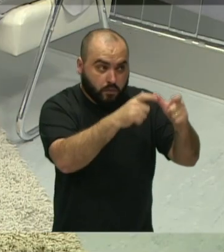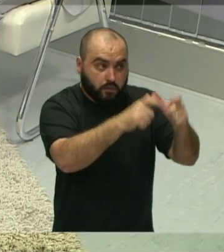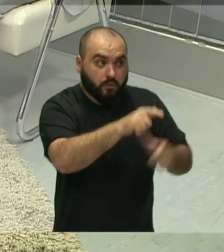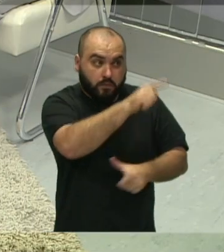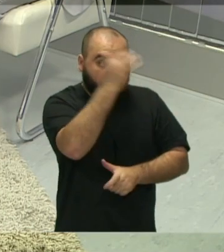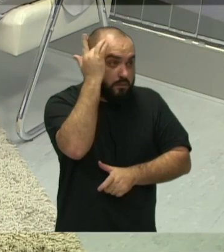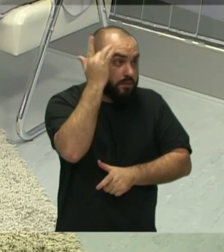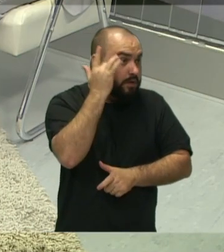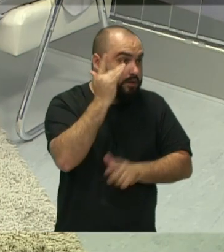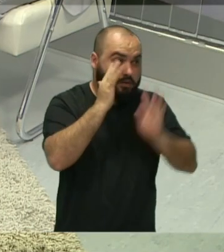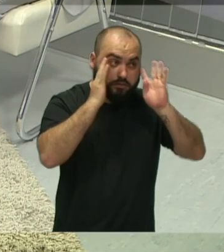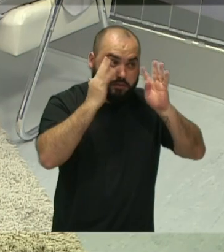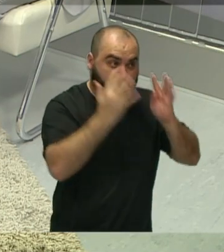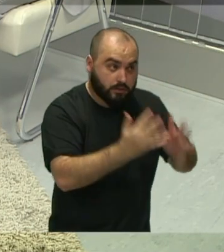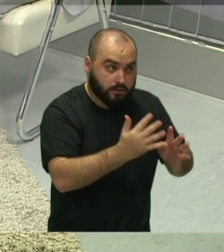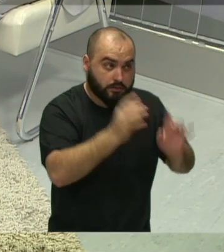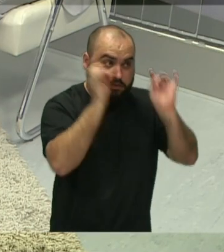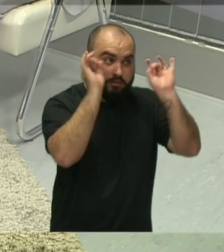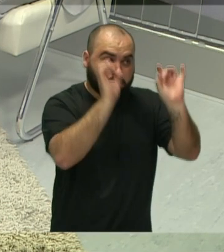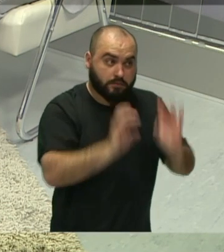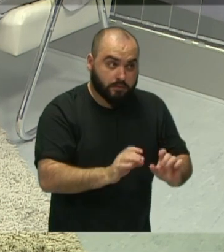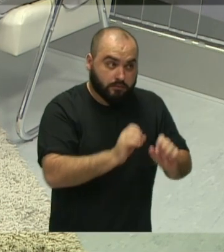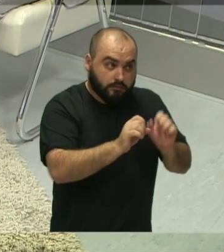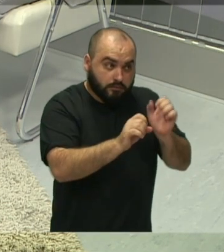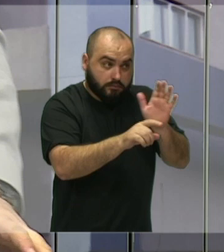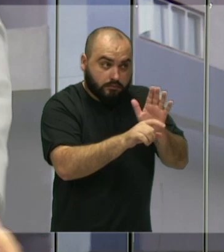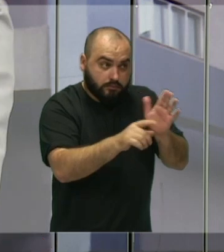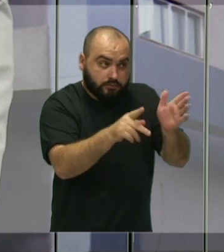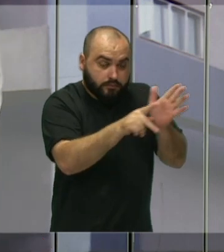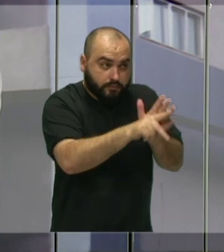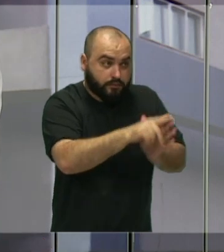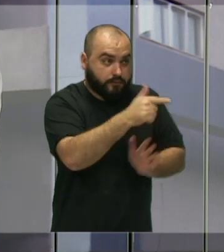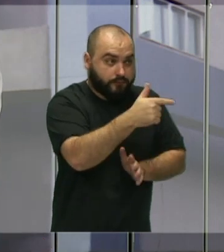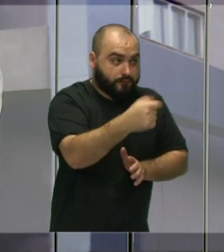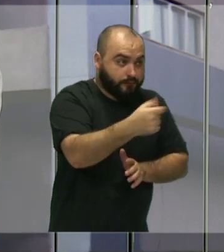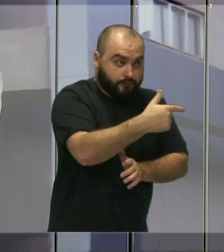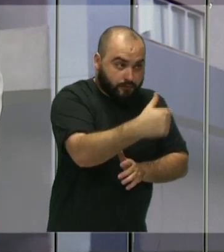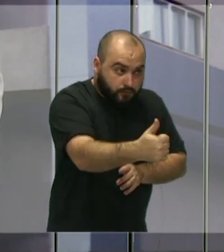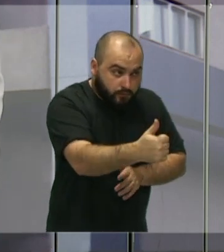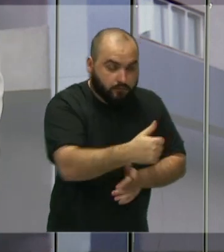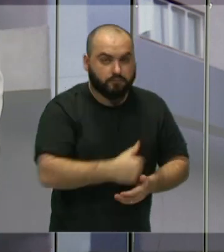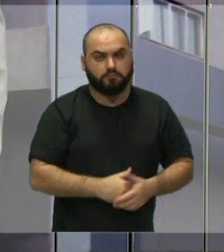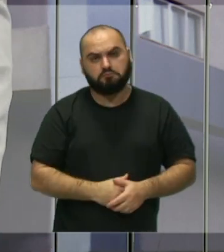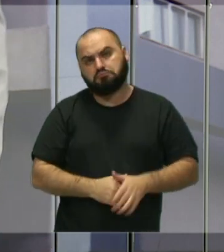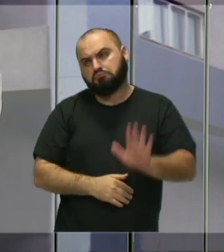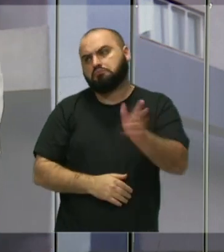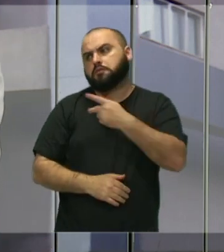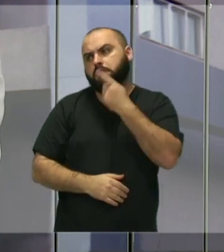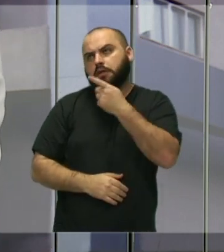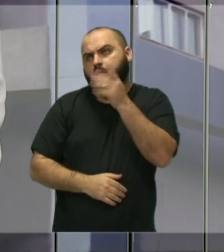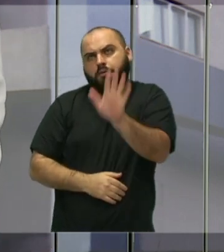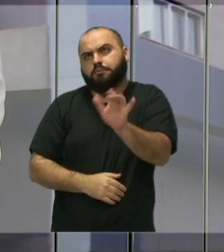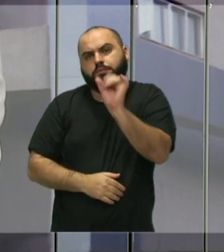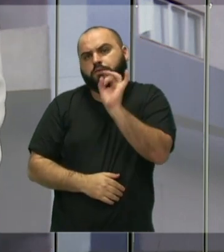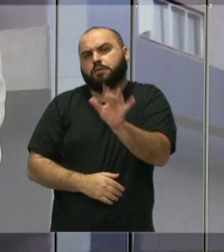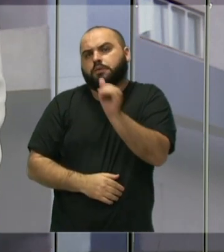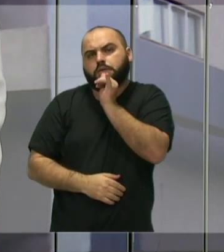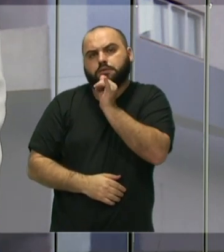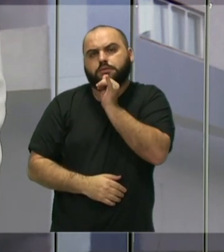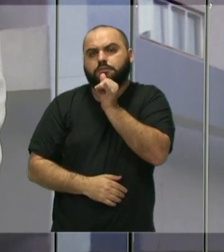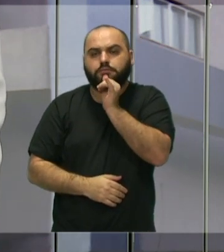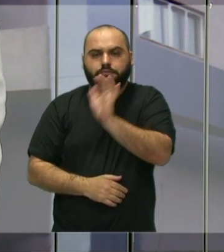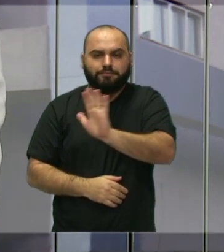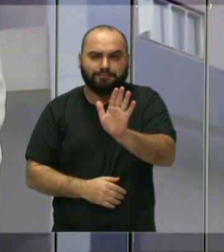pouco maior do que a de 2020 para 2021? Um dos setores eu citei agora, usando como exemplo aqui